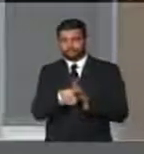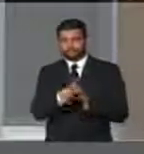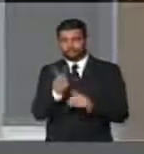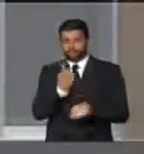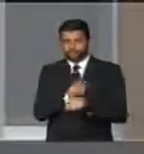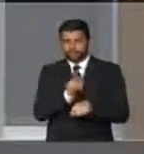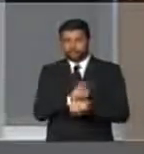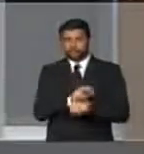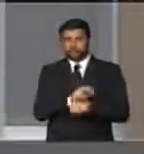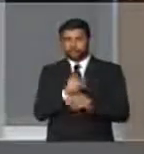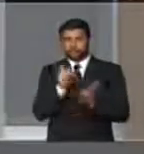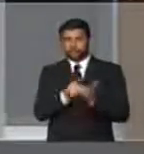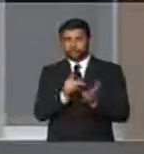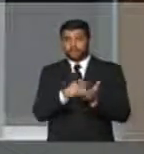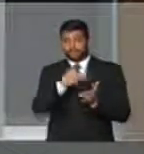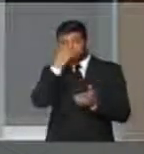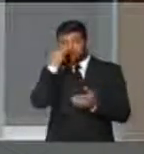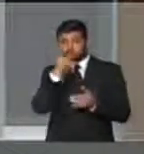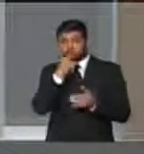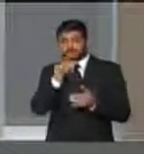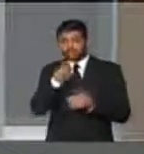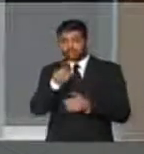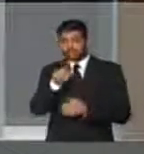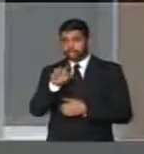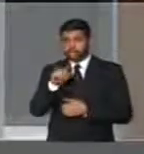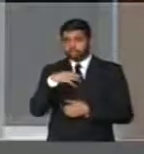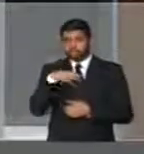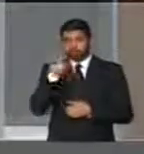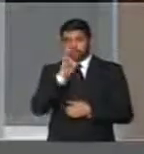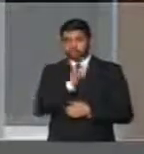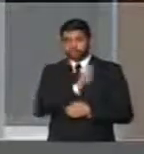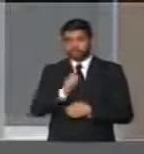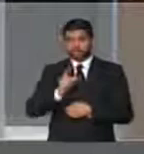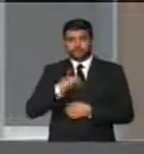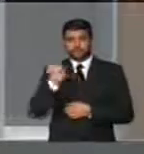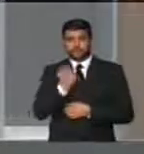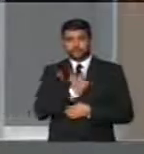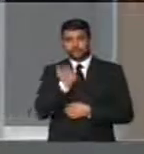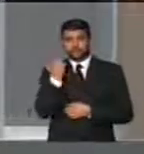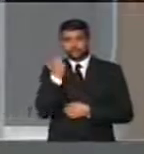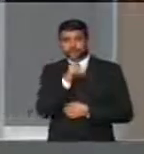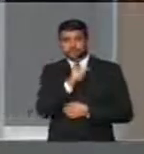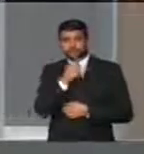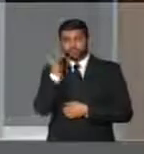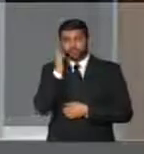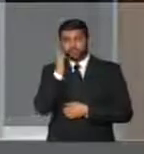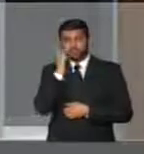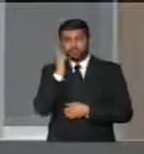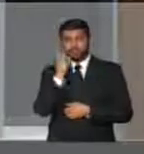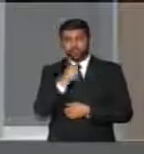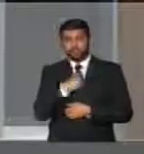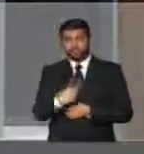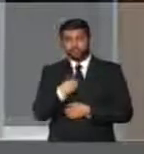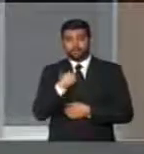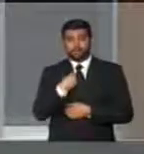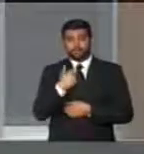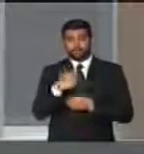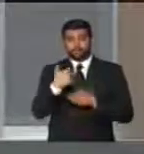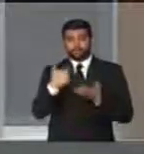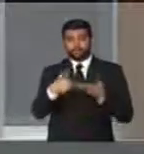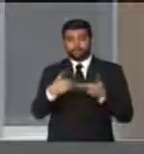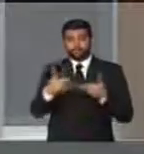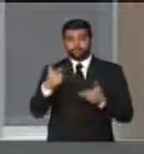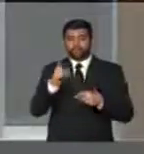controle e da lógica de rejeitos. Outra questão, senhor presidente, nós não conseguimos saber ainda que